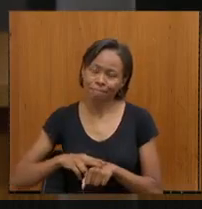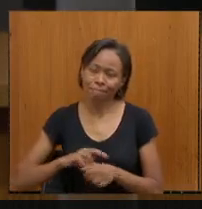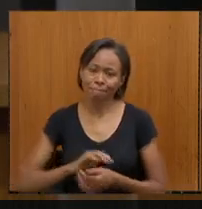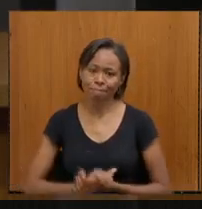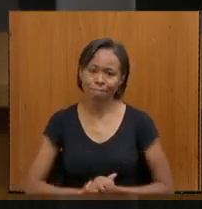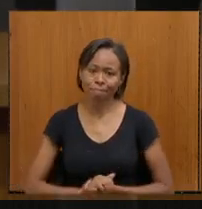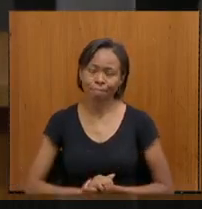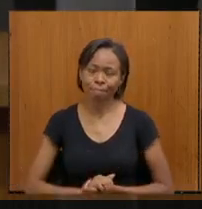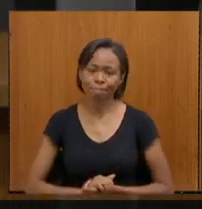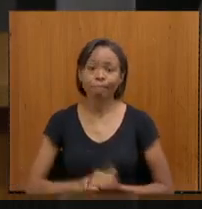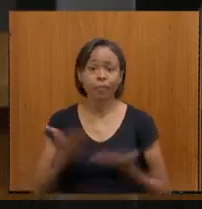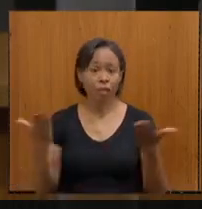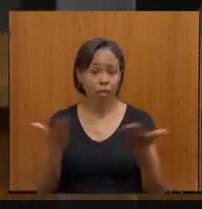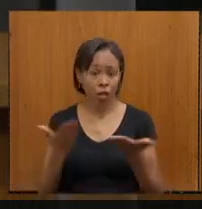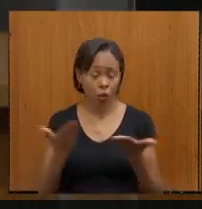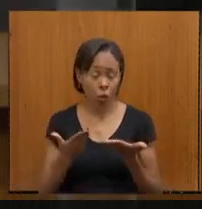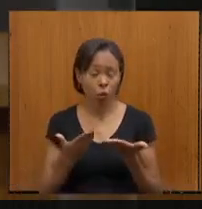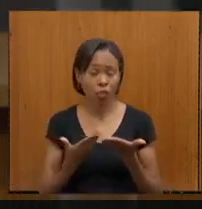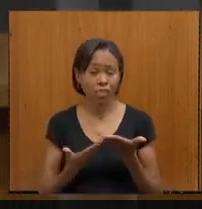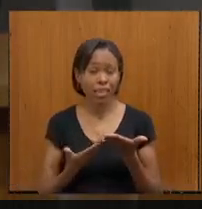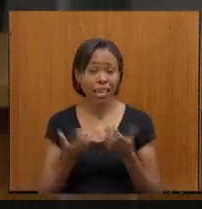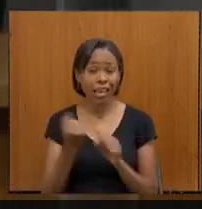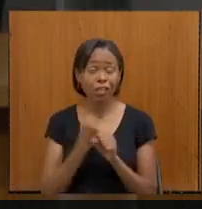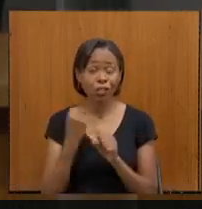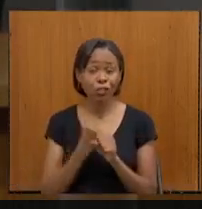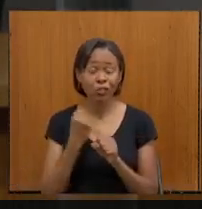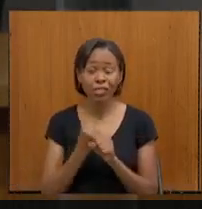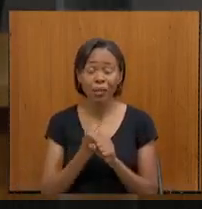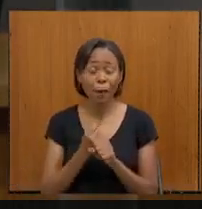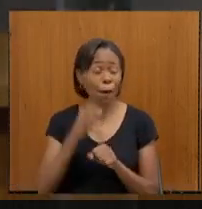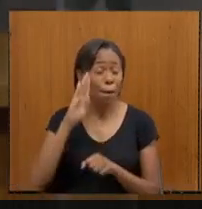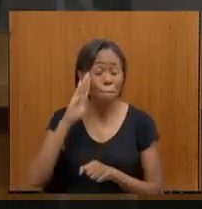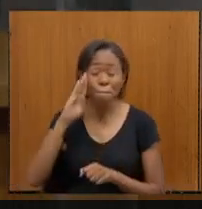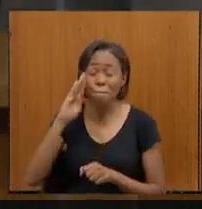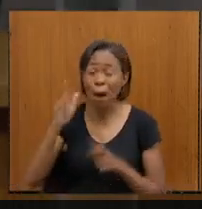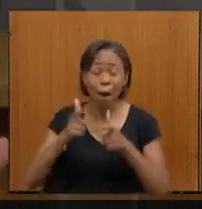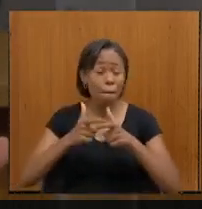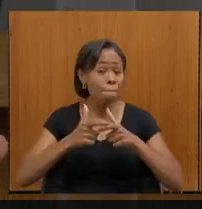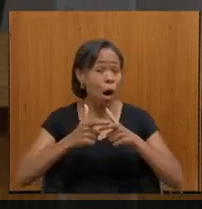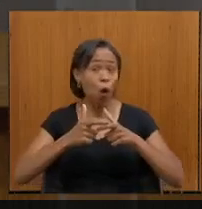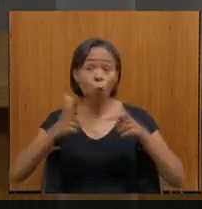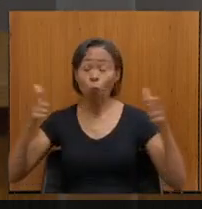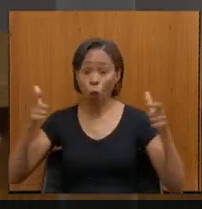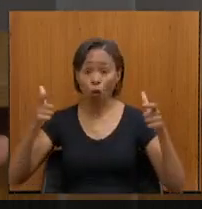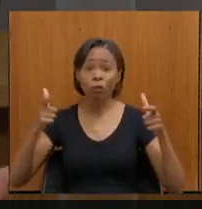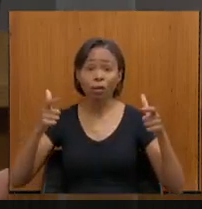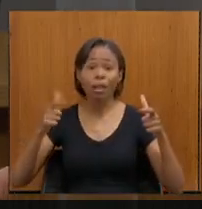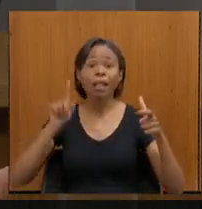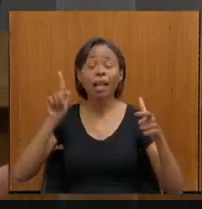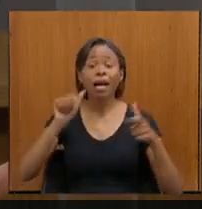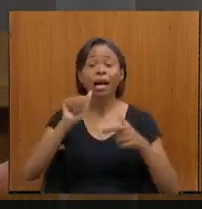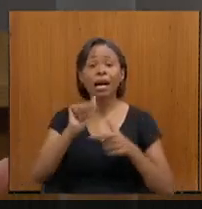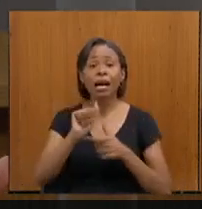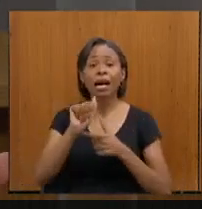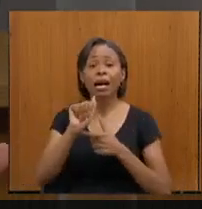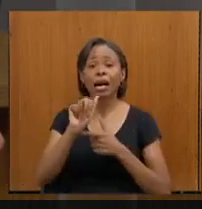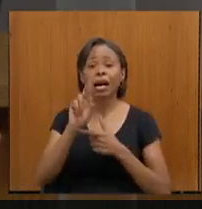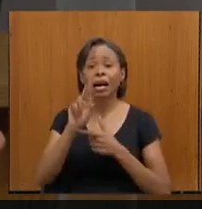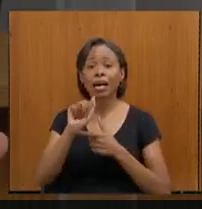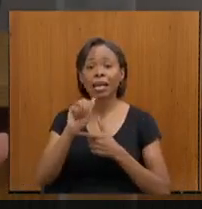hoje está construindo a maior planta de hidrogênio Verde no mundo e a Gabi é Saudita um país de óleo